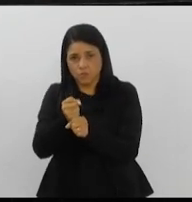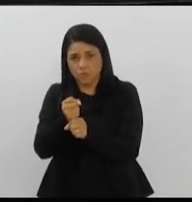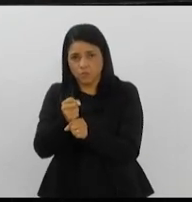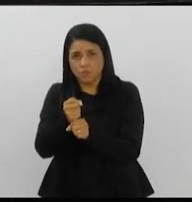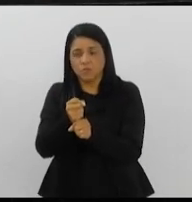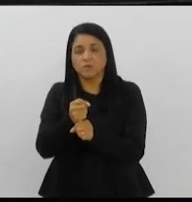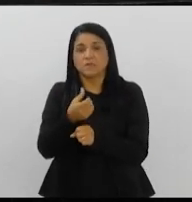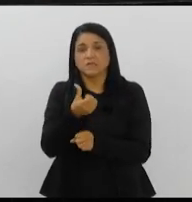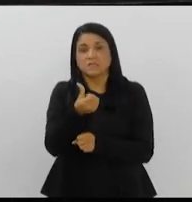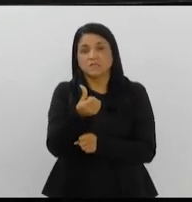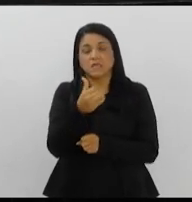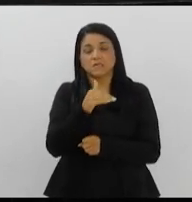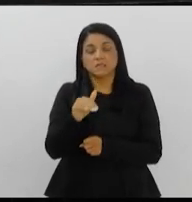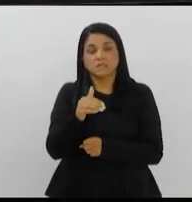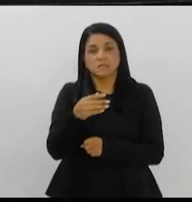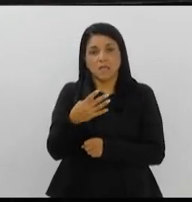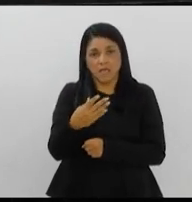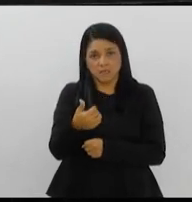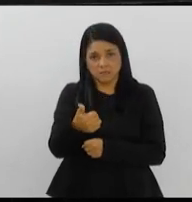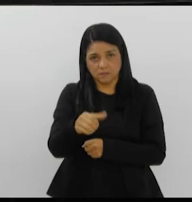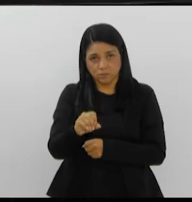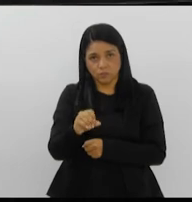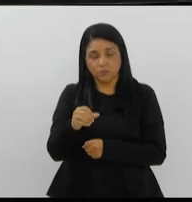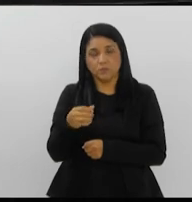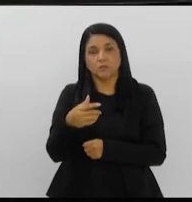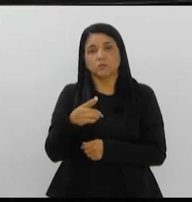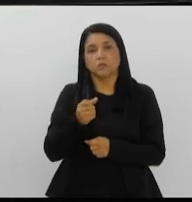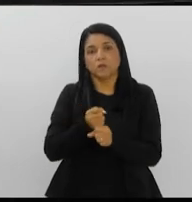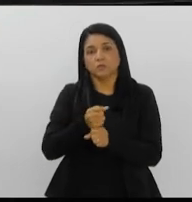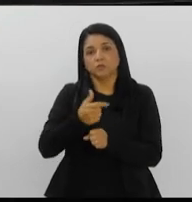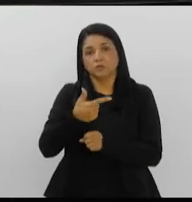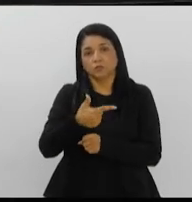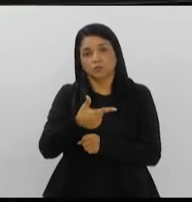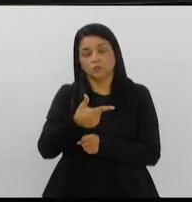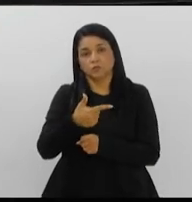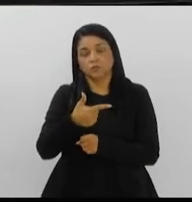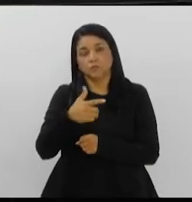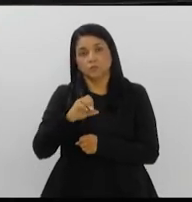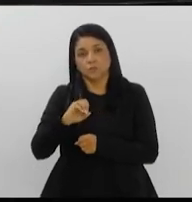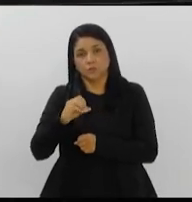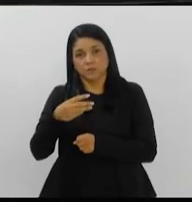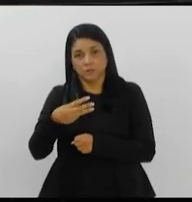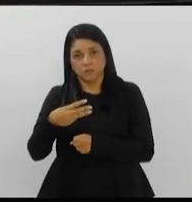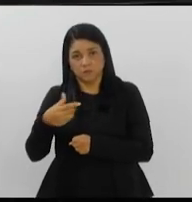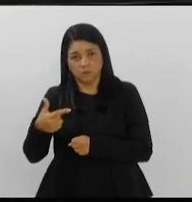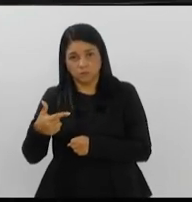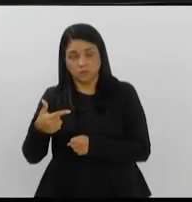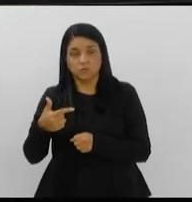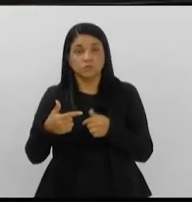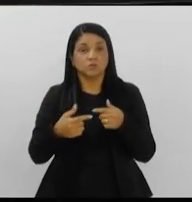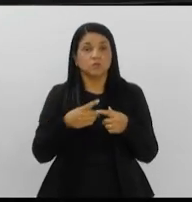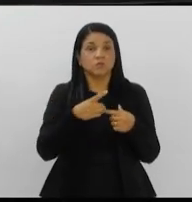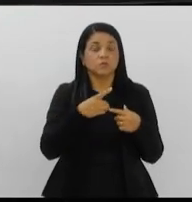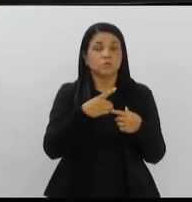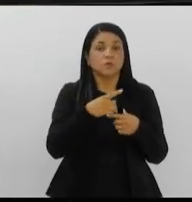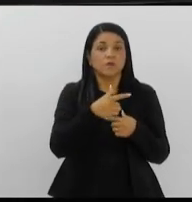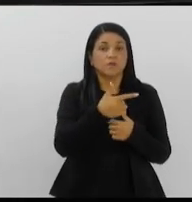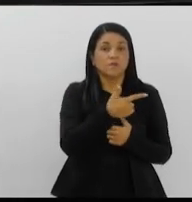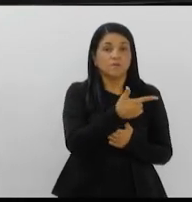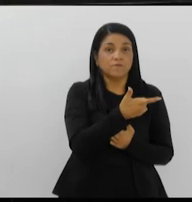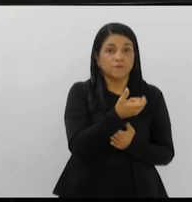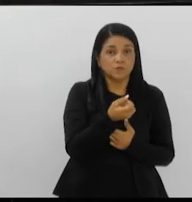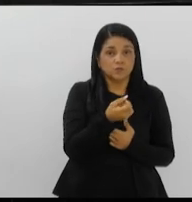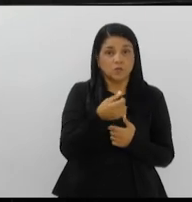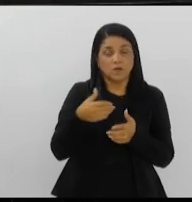e com 6 décimos em 32. E daí, de 29 a 77, continua a